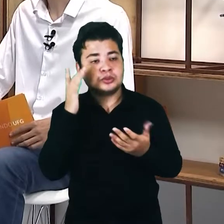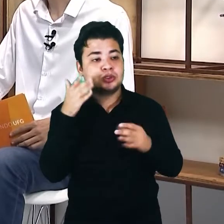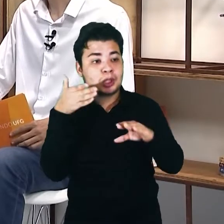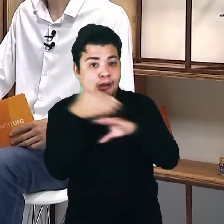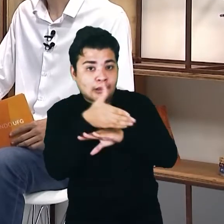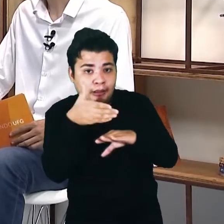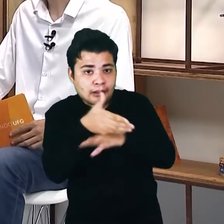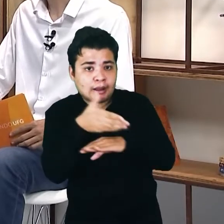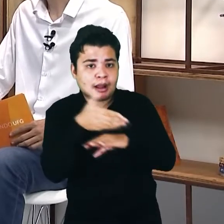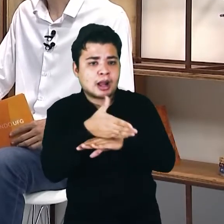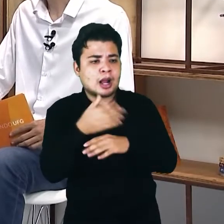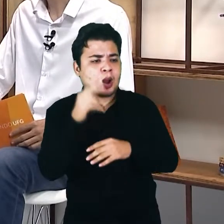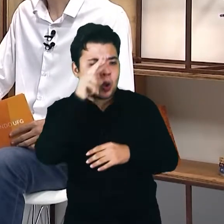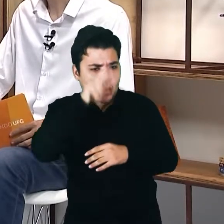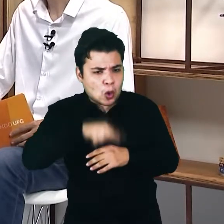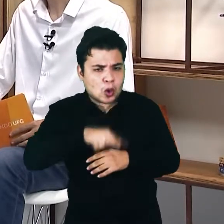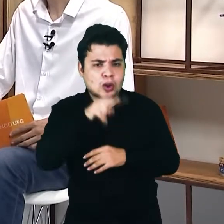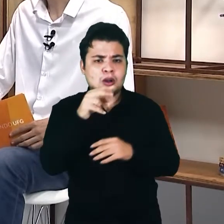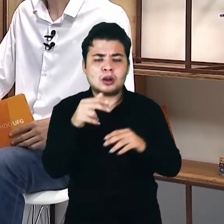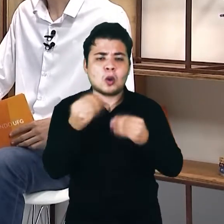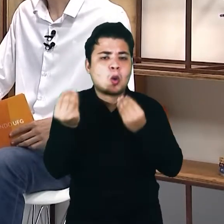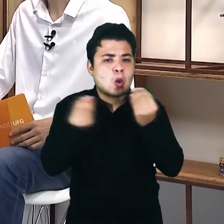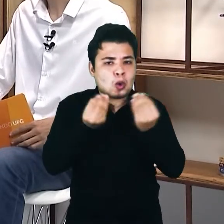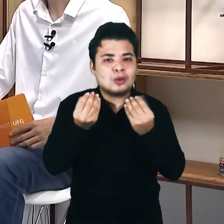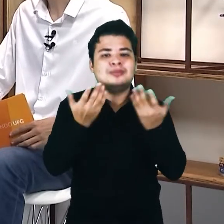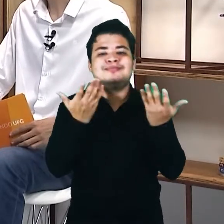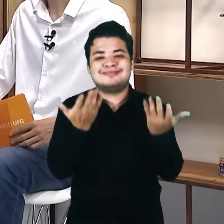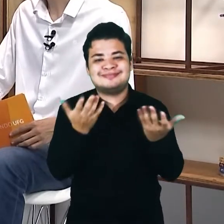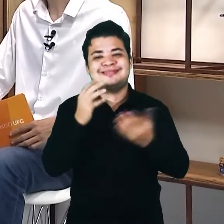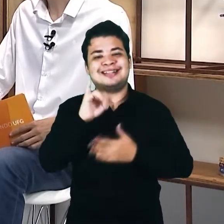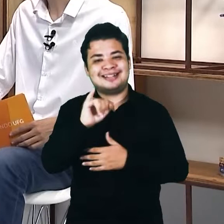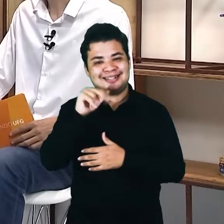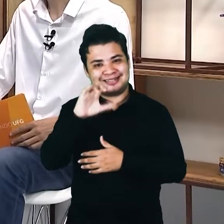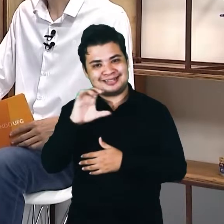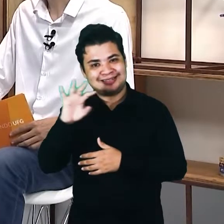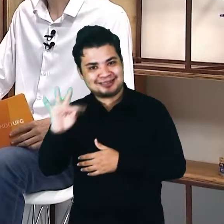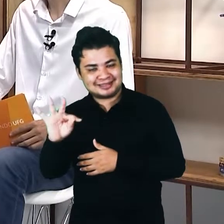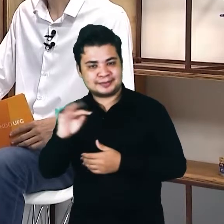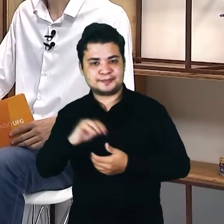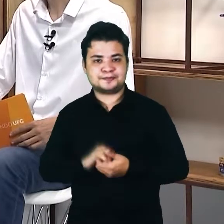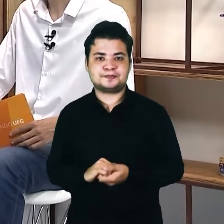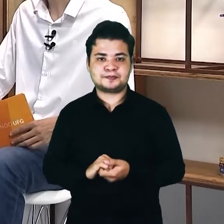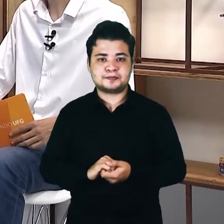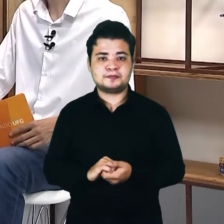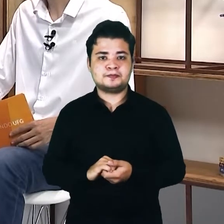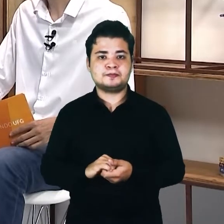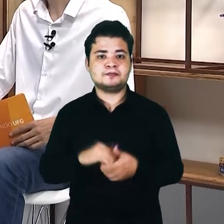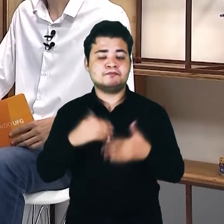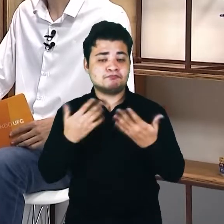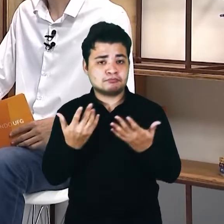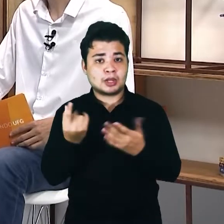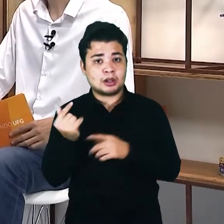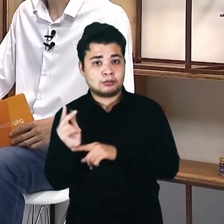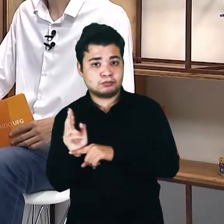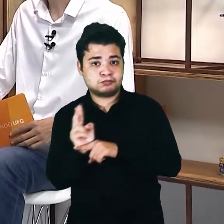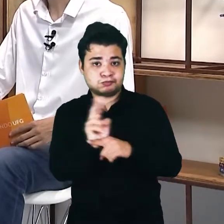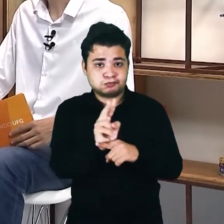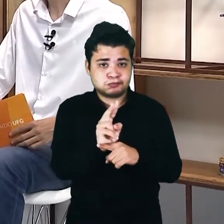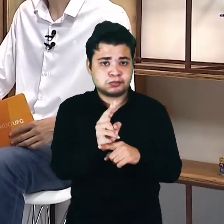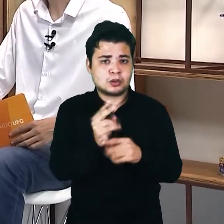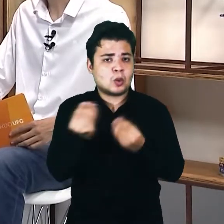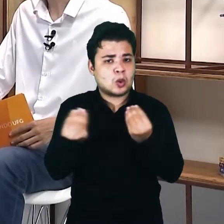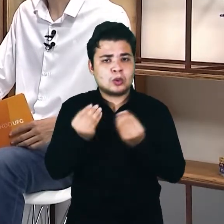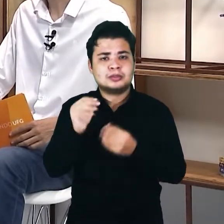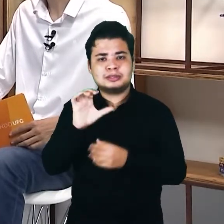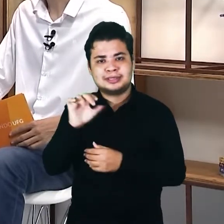internautas, né, através do INCT. Os financiamentos do INCT vêm do CNPq e